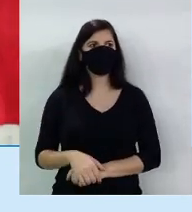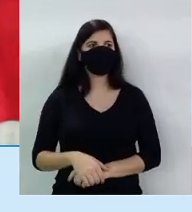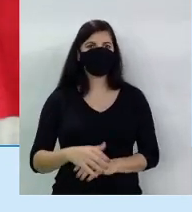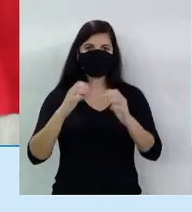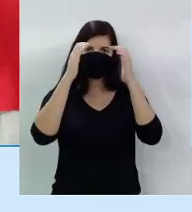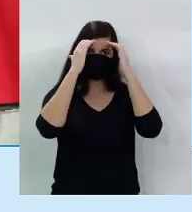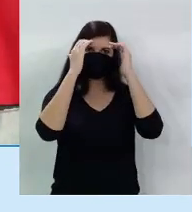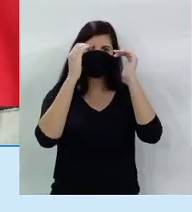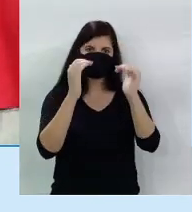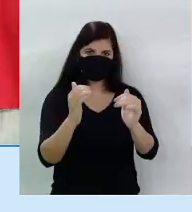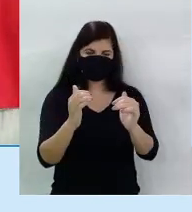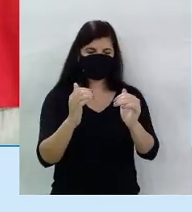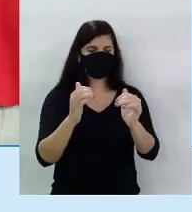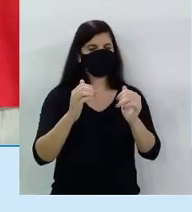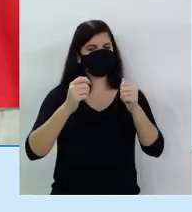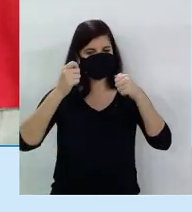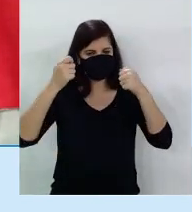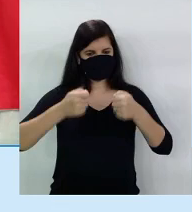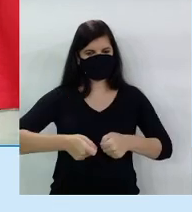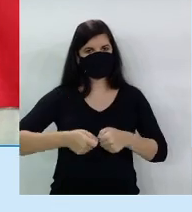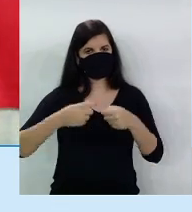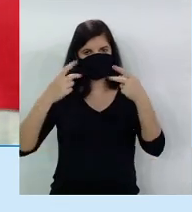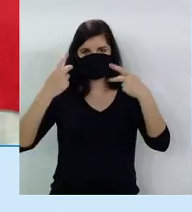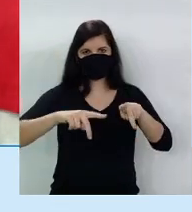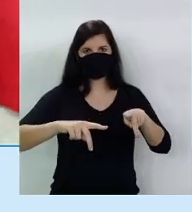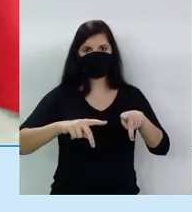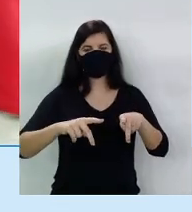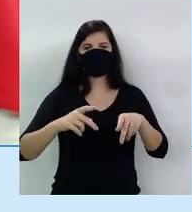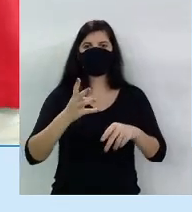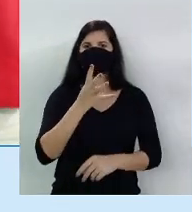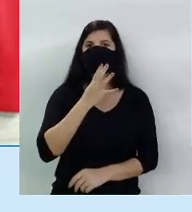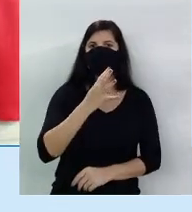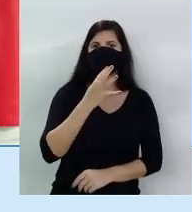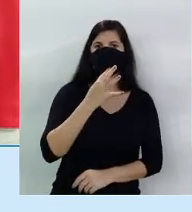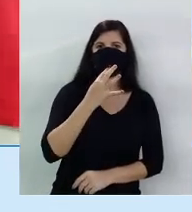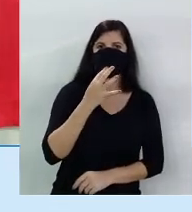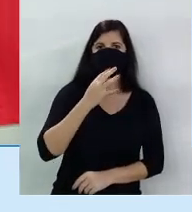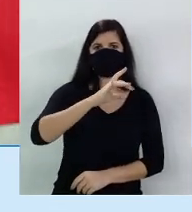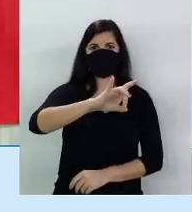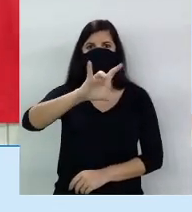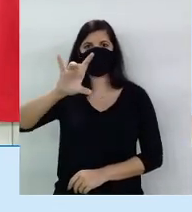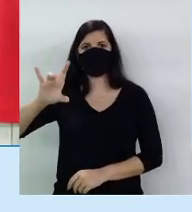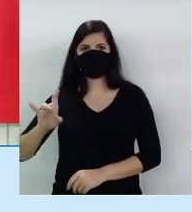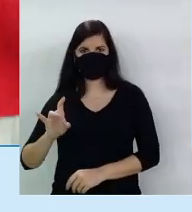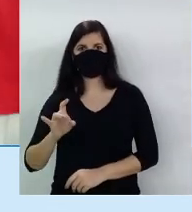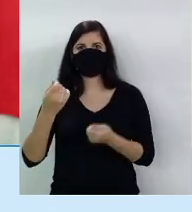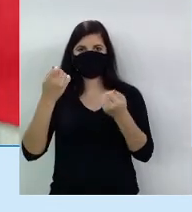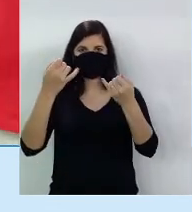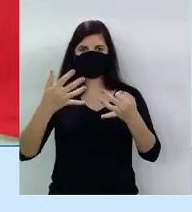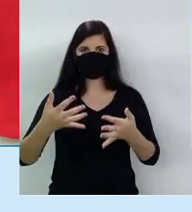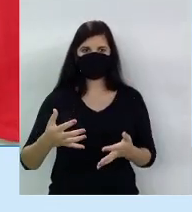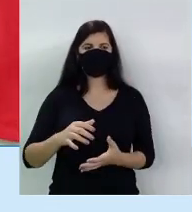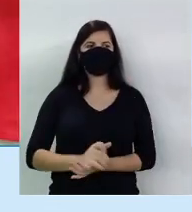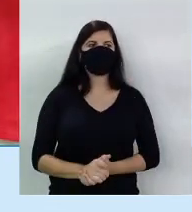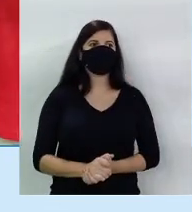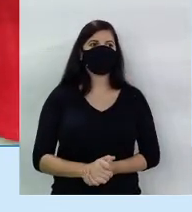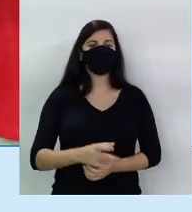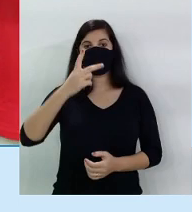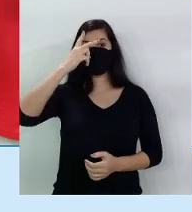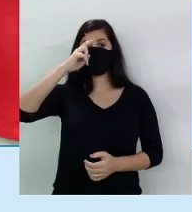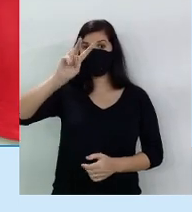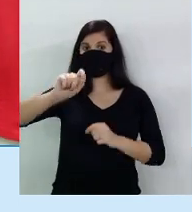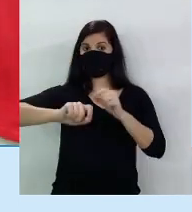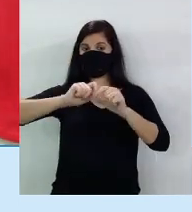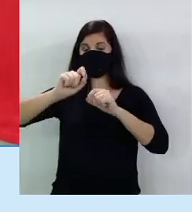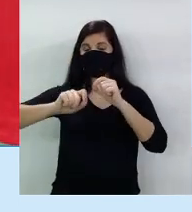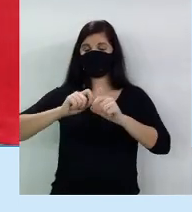respeito, olha aí a dignidade do outro. Conhecer. E é isso que o nosso componente busca. E lembrar mais uma vez